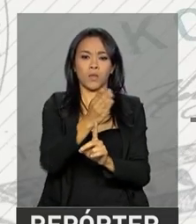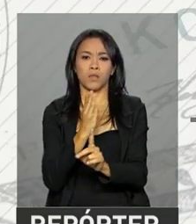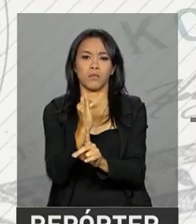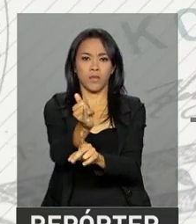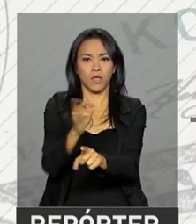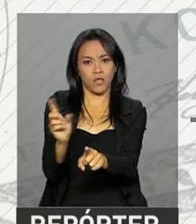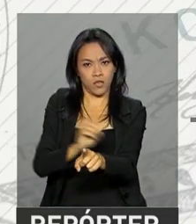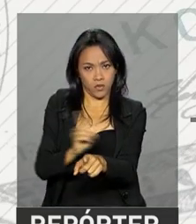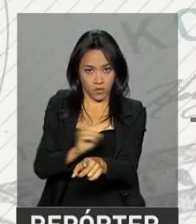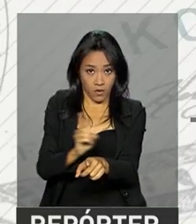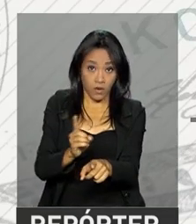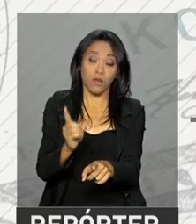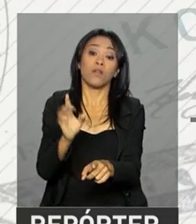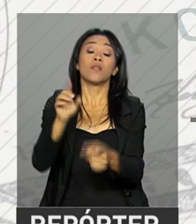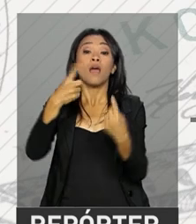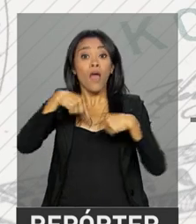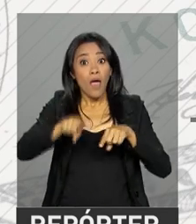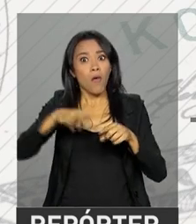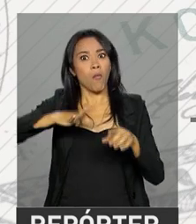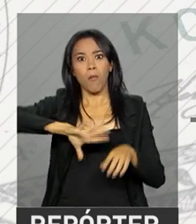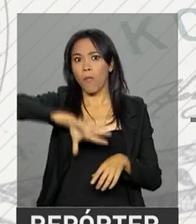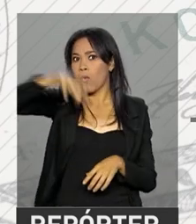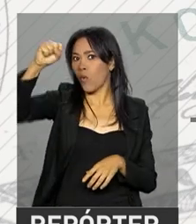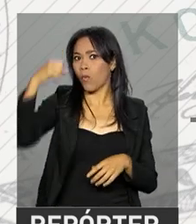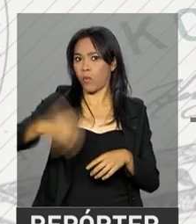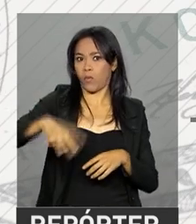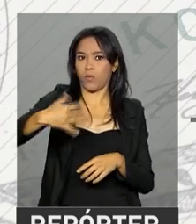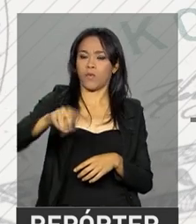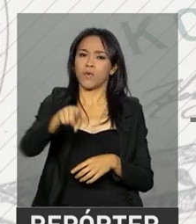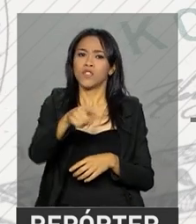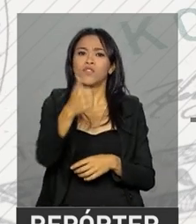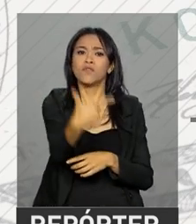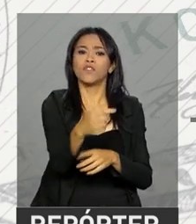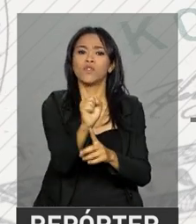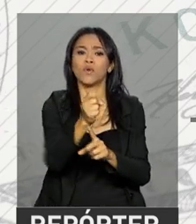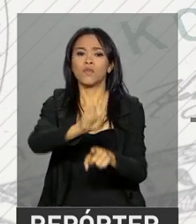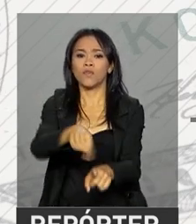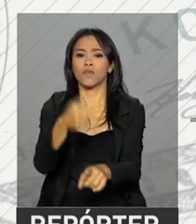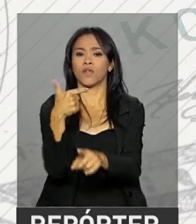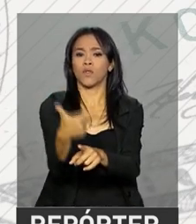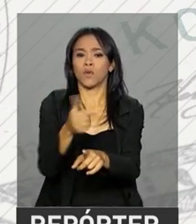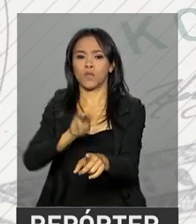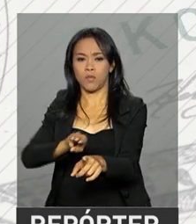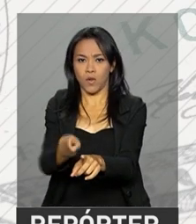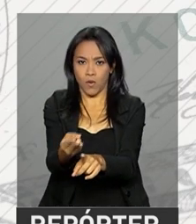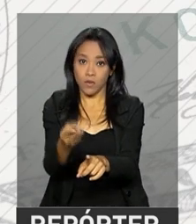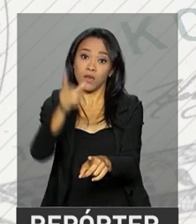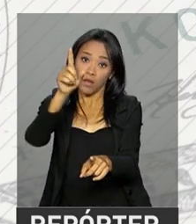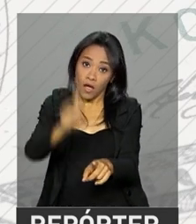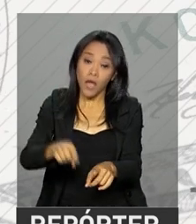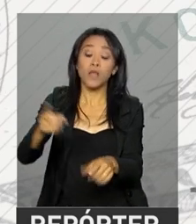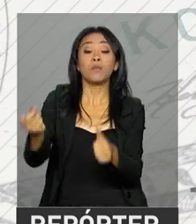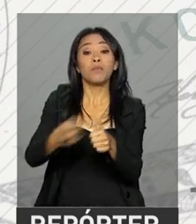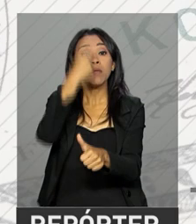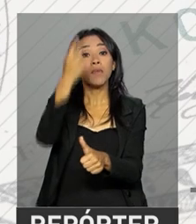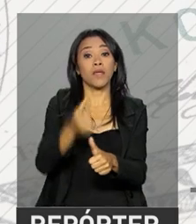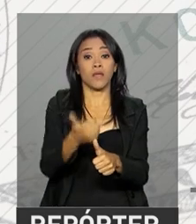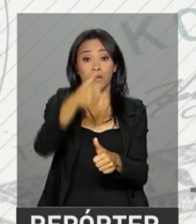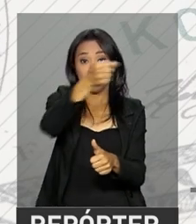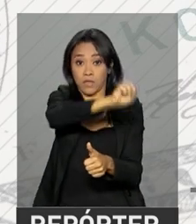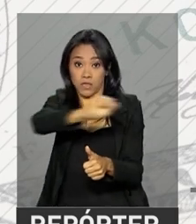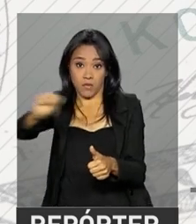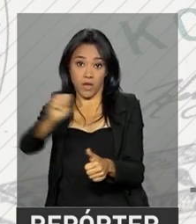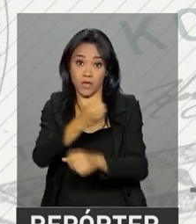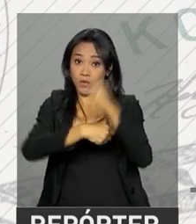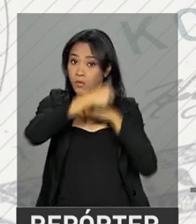Dólares o valor também é o maior da história superando o recorde de 28,2 bilhões registrado no primeiro semestre do ano